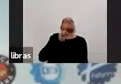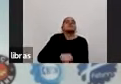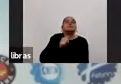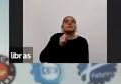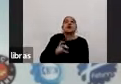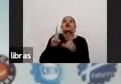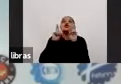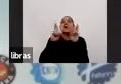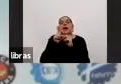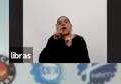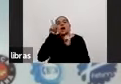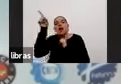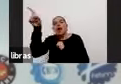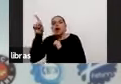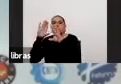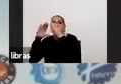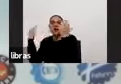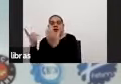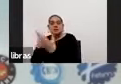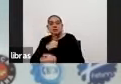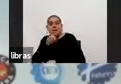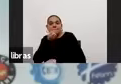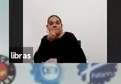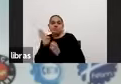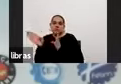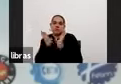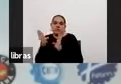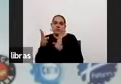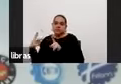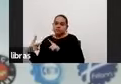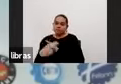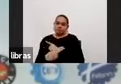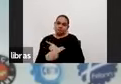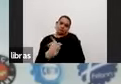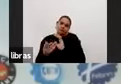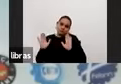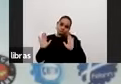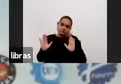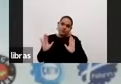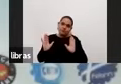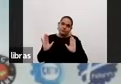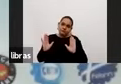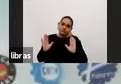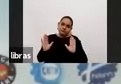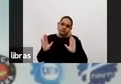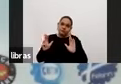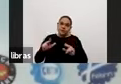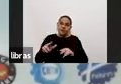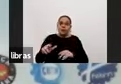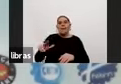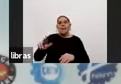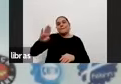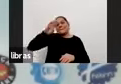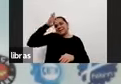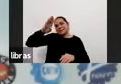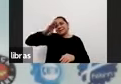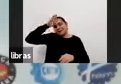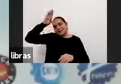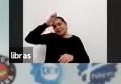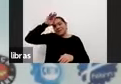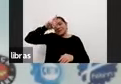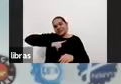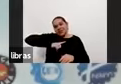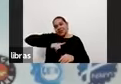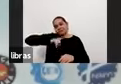no Congresso e que eles vetem, né? Assim como o presidente tem o direito ao veto quando volta para ele, que